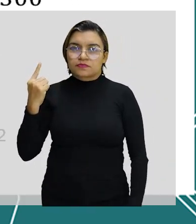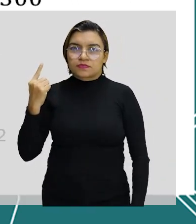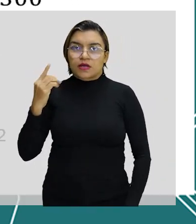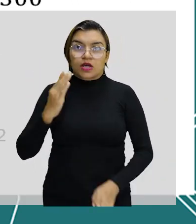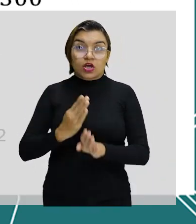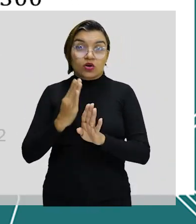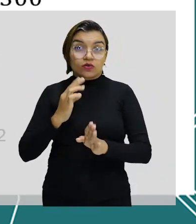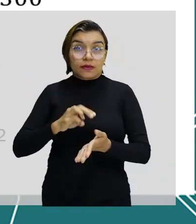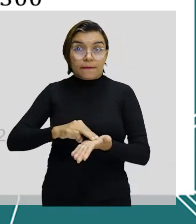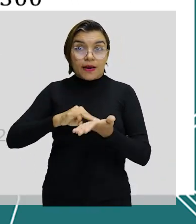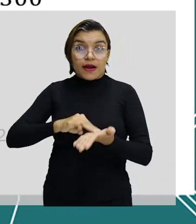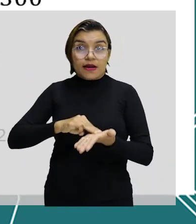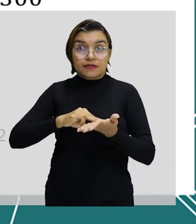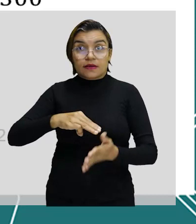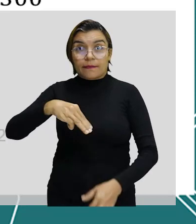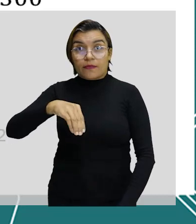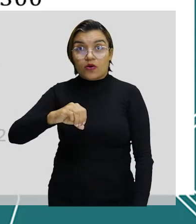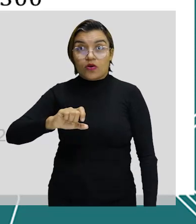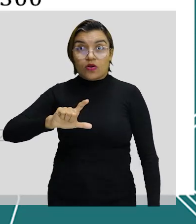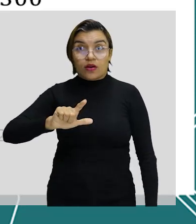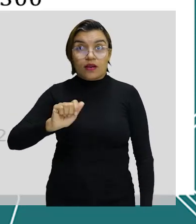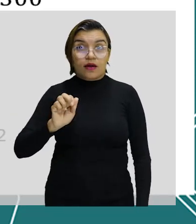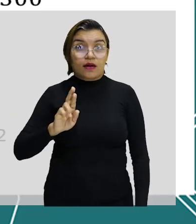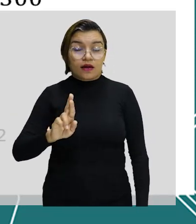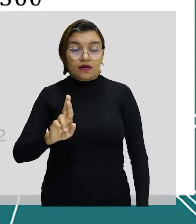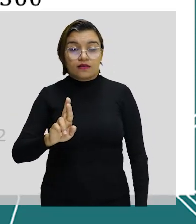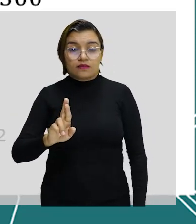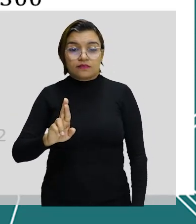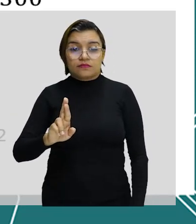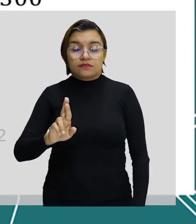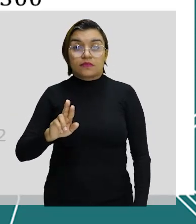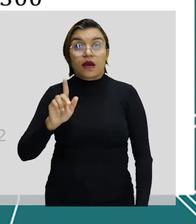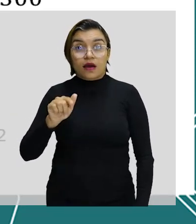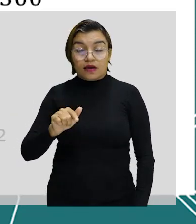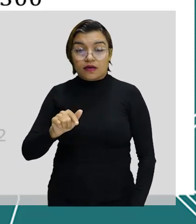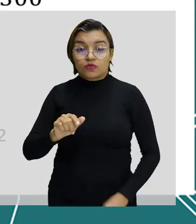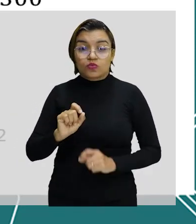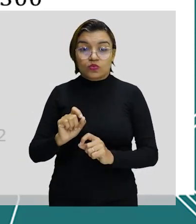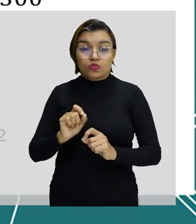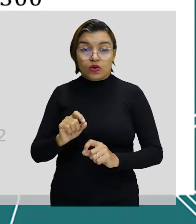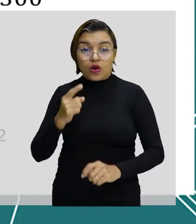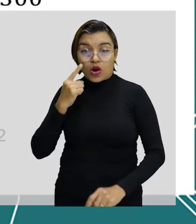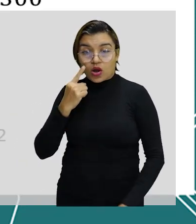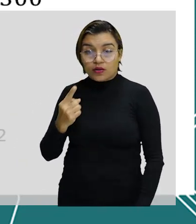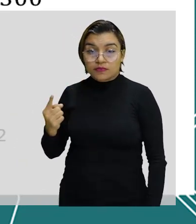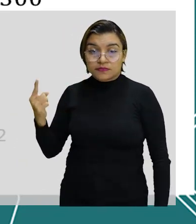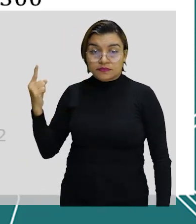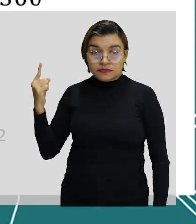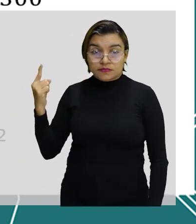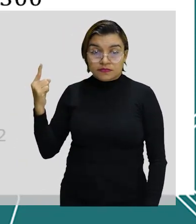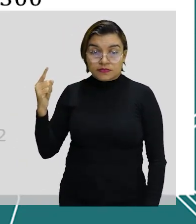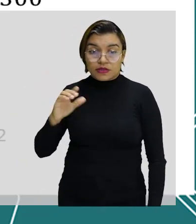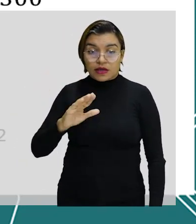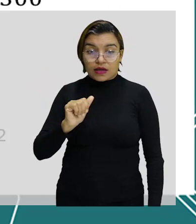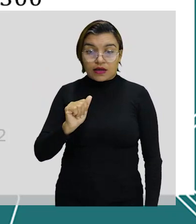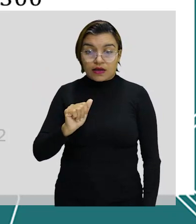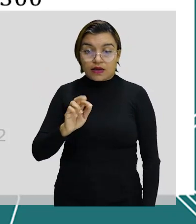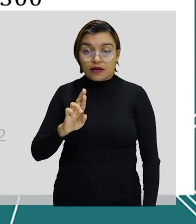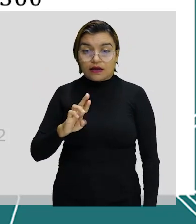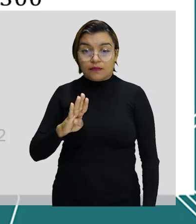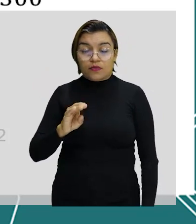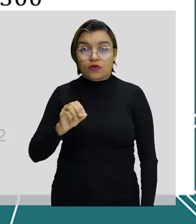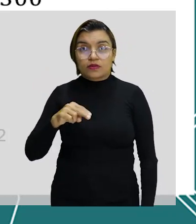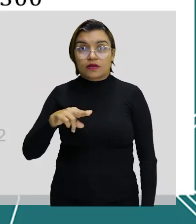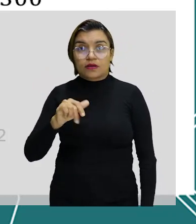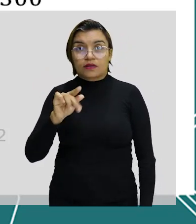massa molar. A massa molar de quem? A massa molar do carbonato de cálcio, certo? Como que a gente encontra,